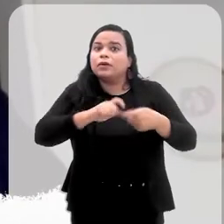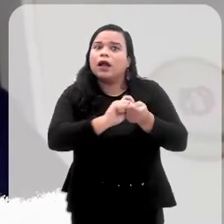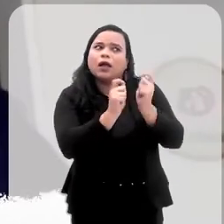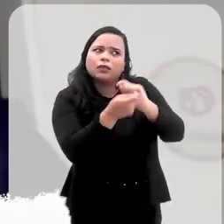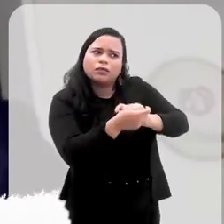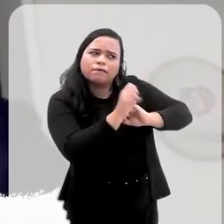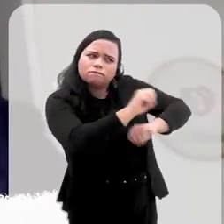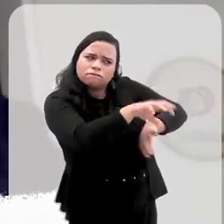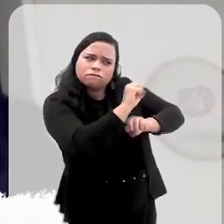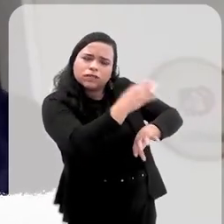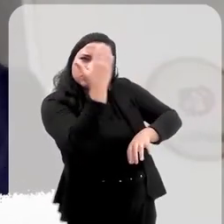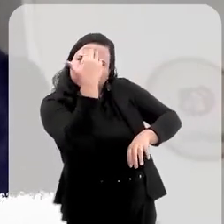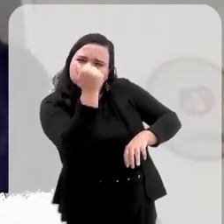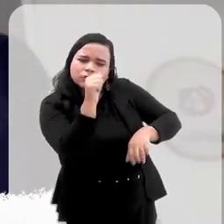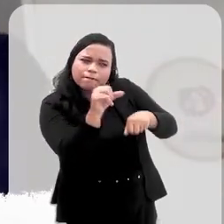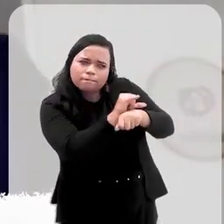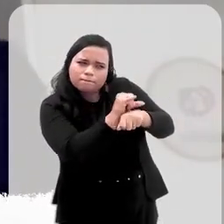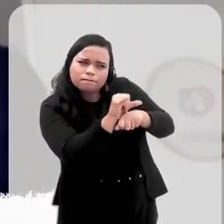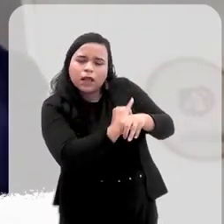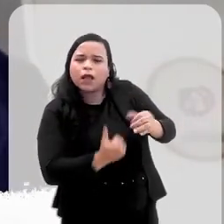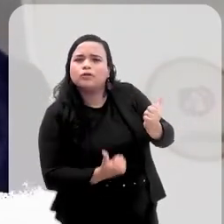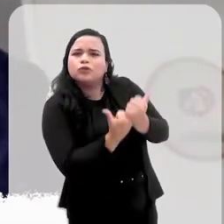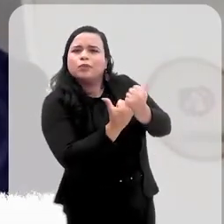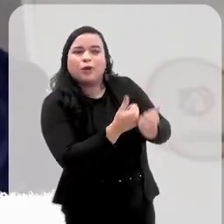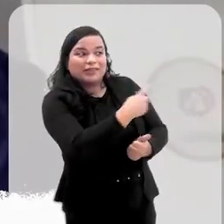habilidade, para que eles se tornem, né,